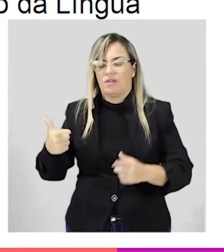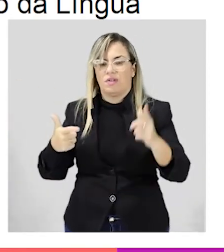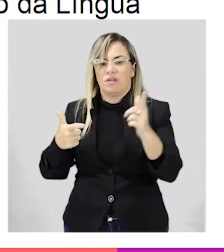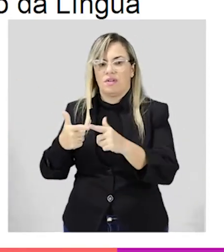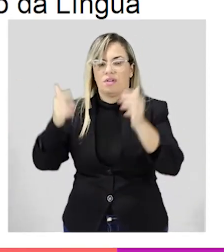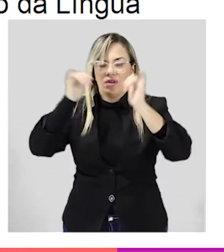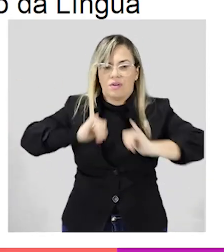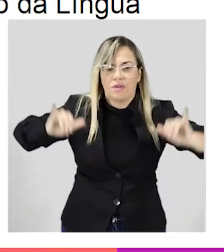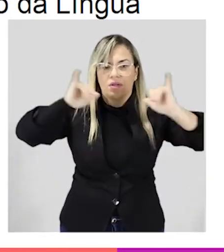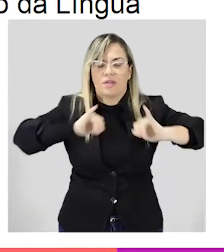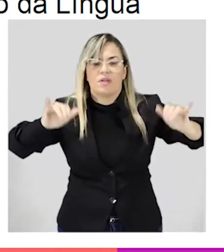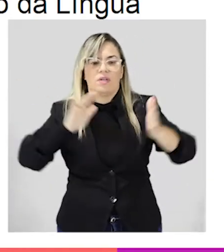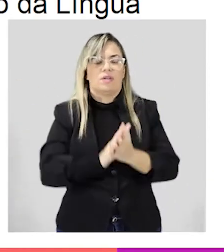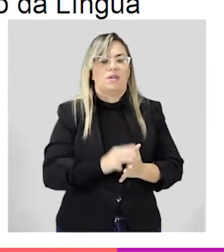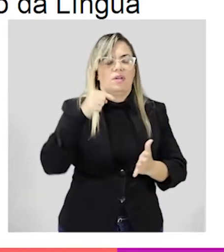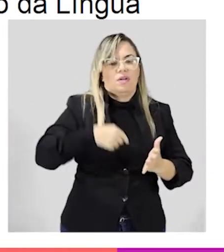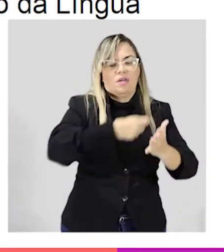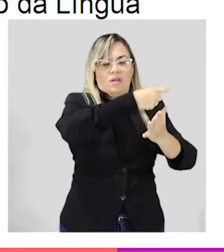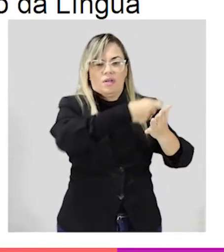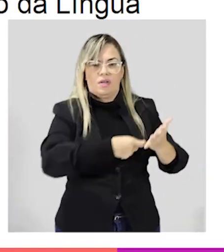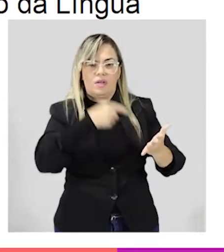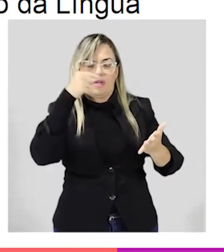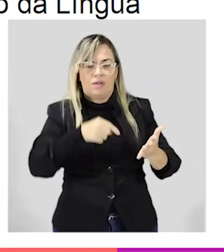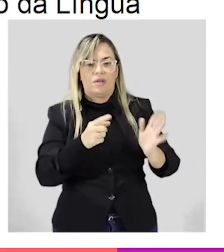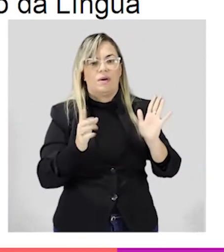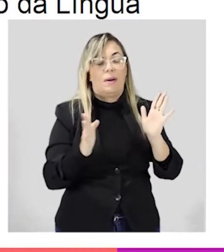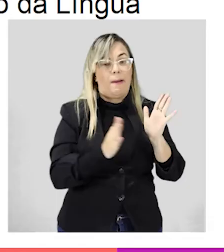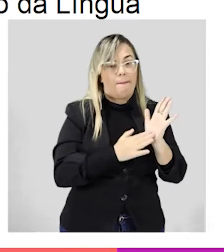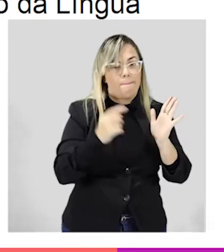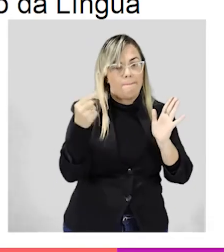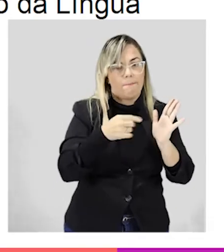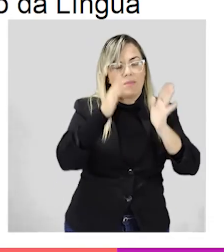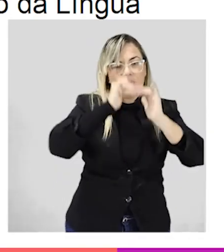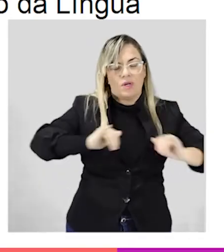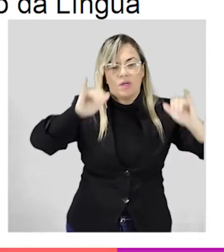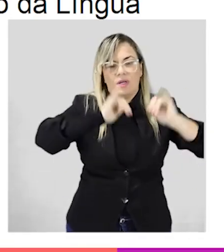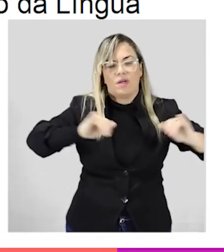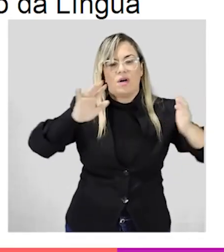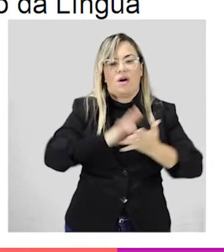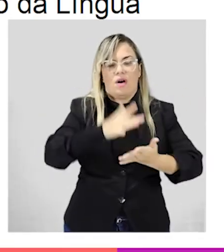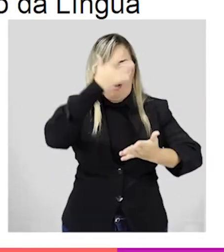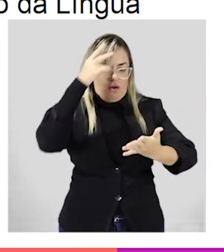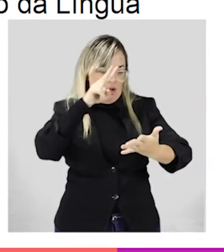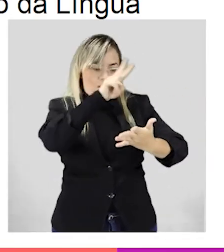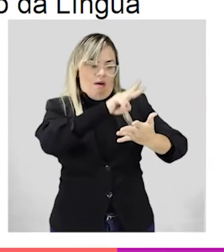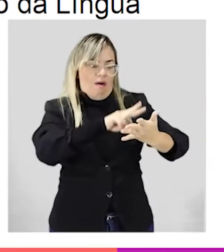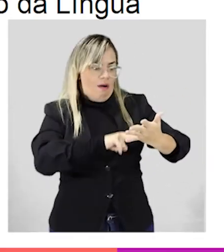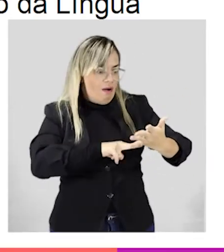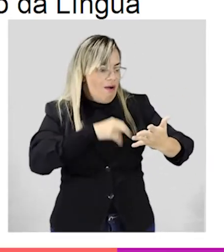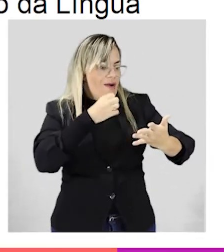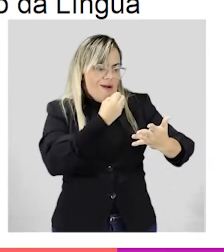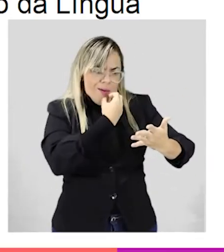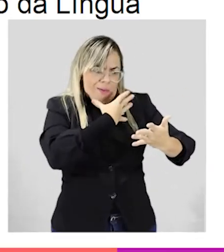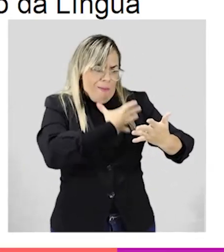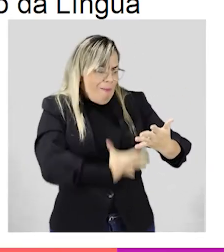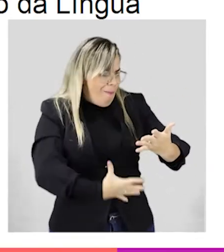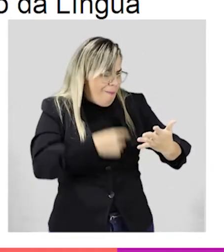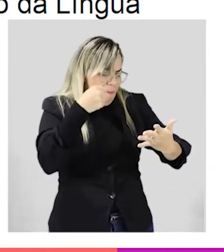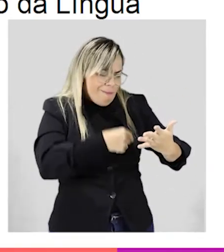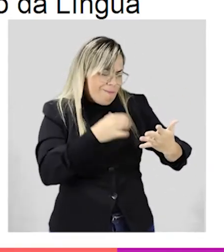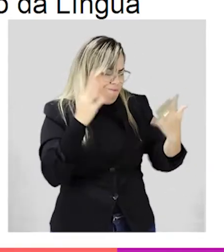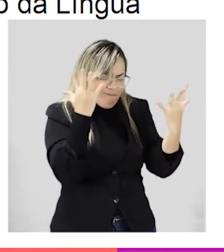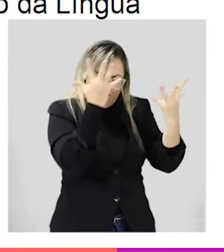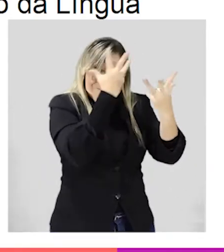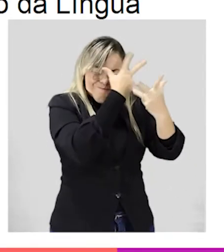Informatividade. O texto de vocês precisa trazer uma informação. Precisa fazer com que o leitor se sinta, foi muito bom ler esse texto, nossa,